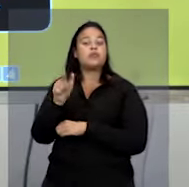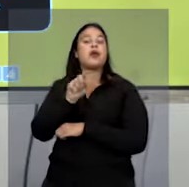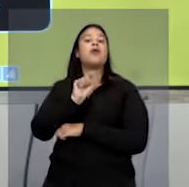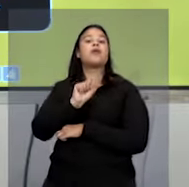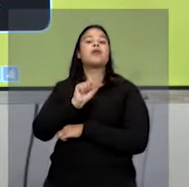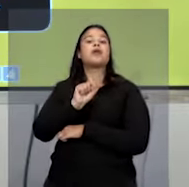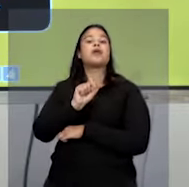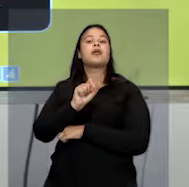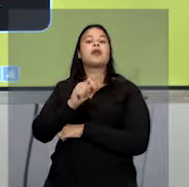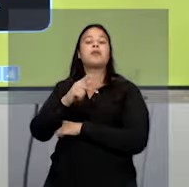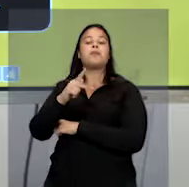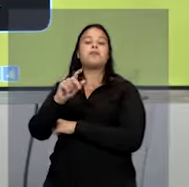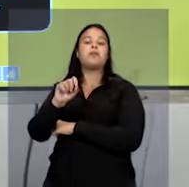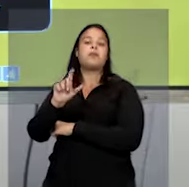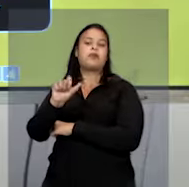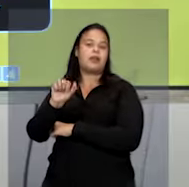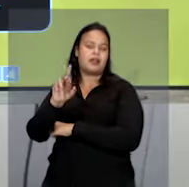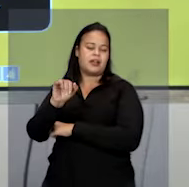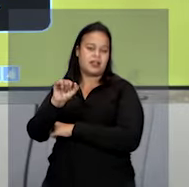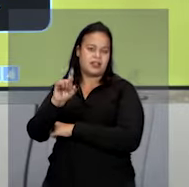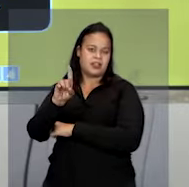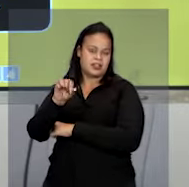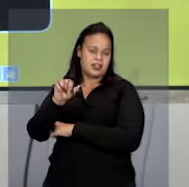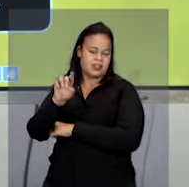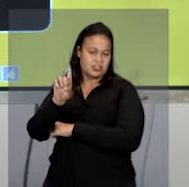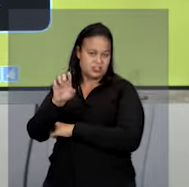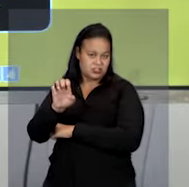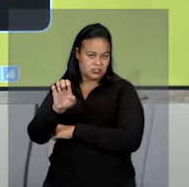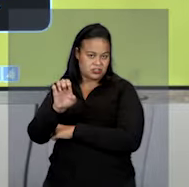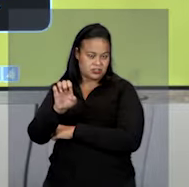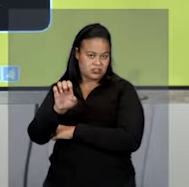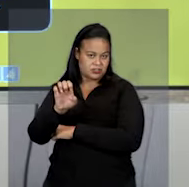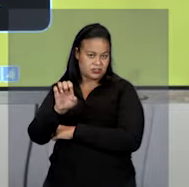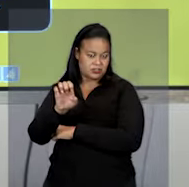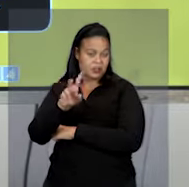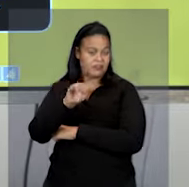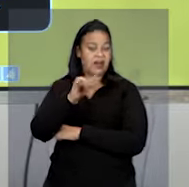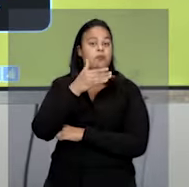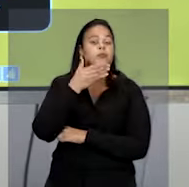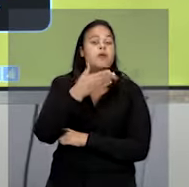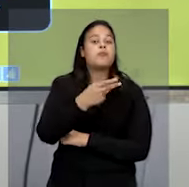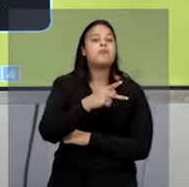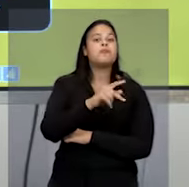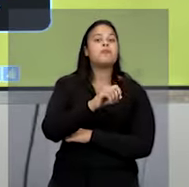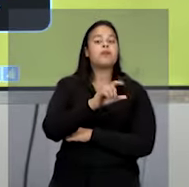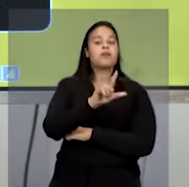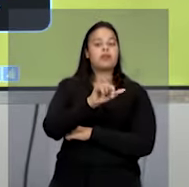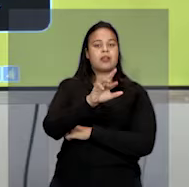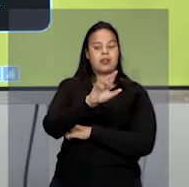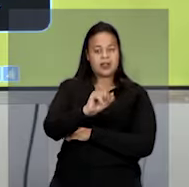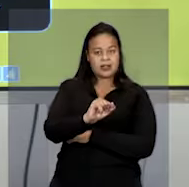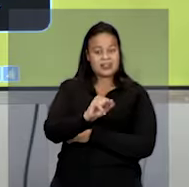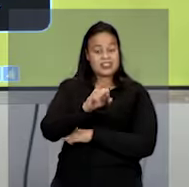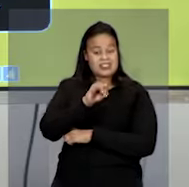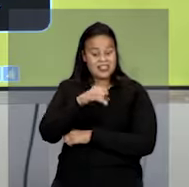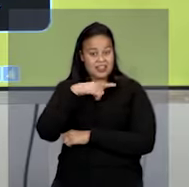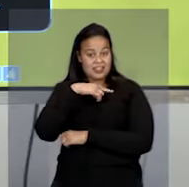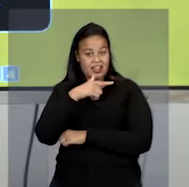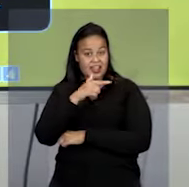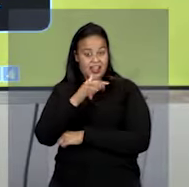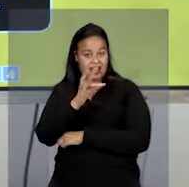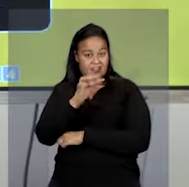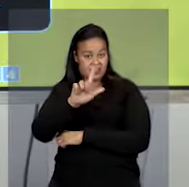vai ser apolar. Mas se eu tiver um átomo de hidrogênio e um átomo de flúor, já tem uma diferença de eletronegatividade, então ela terá uma